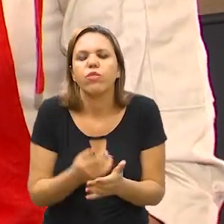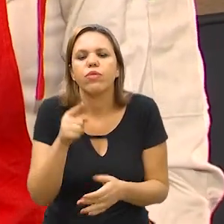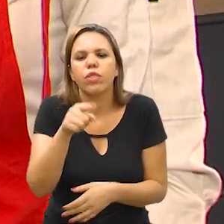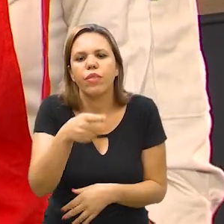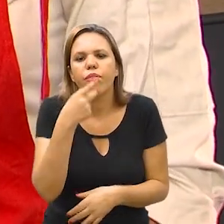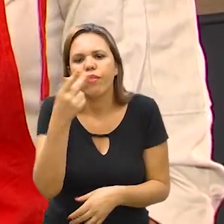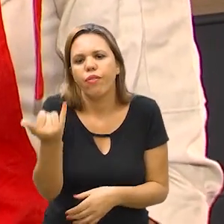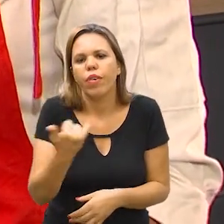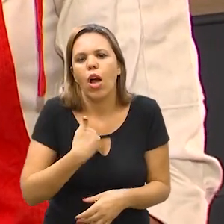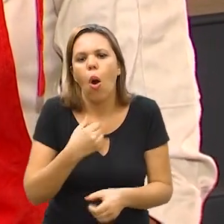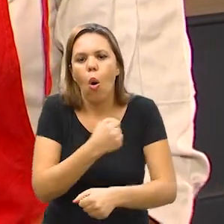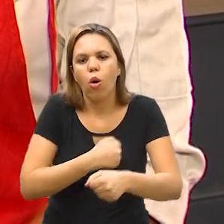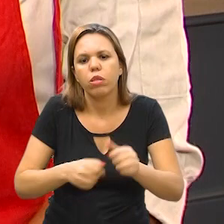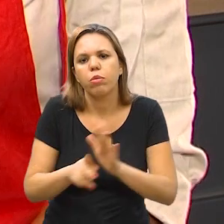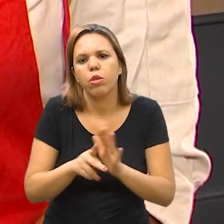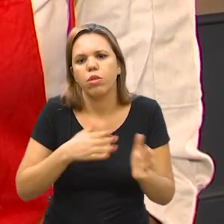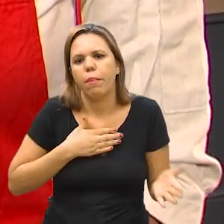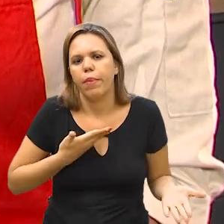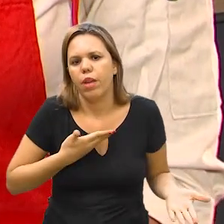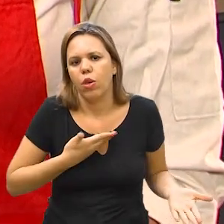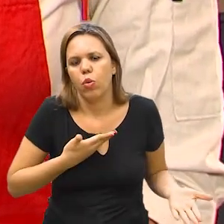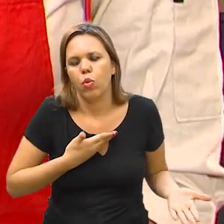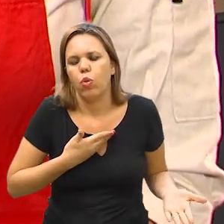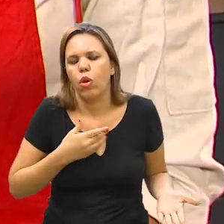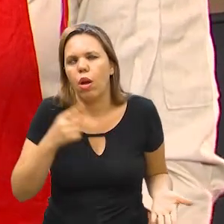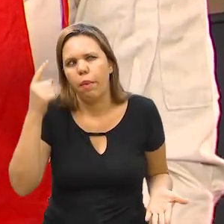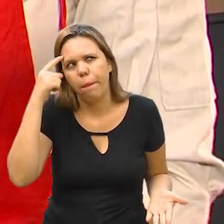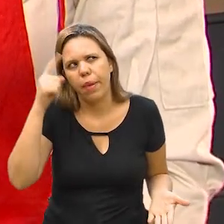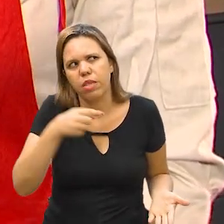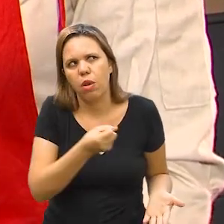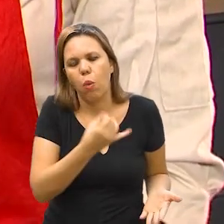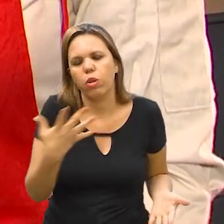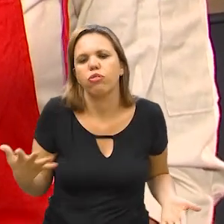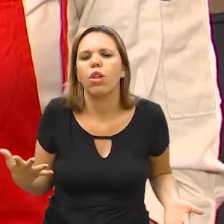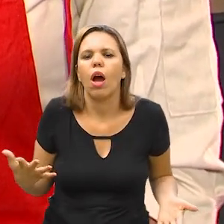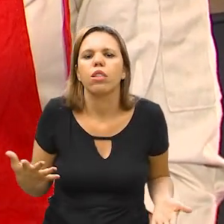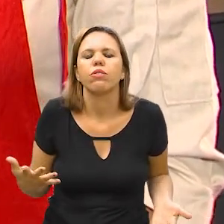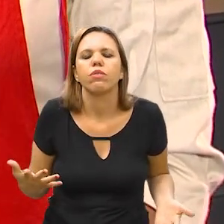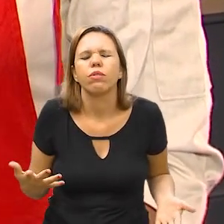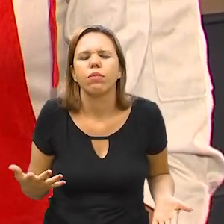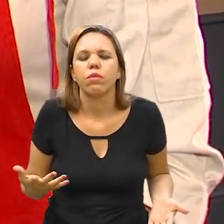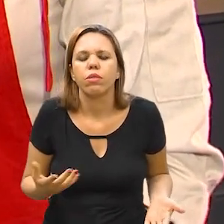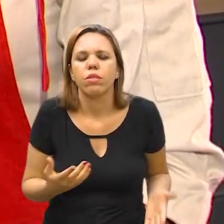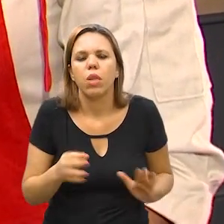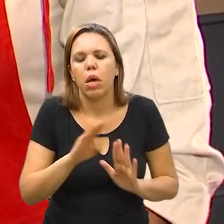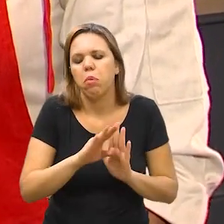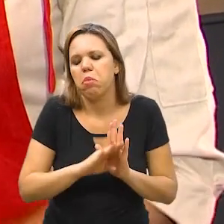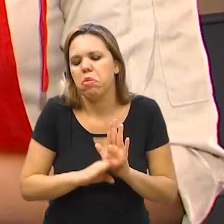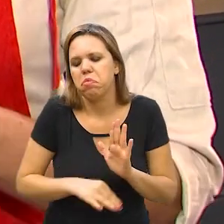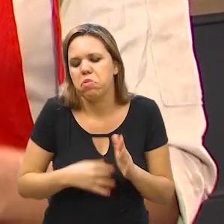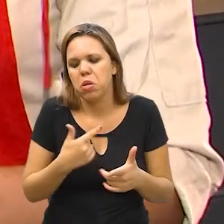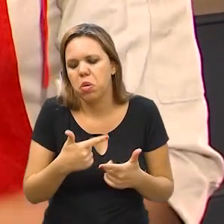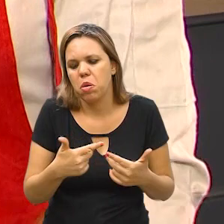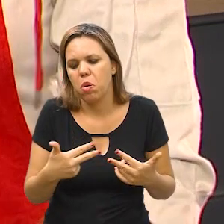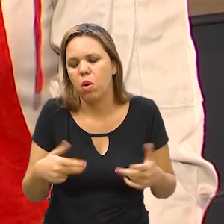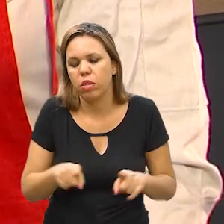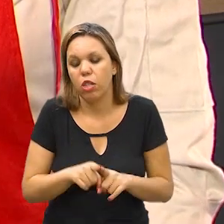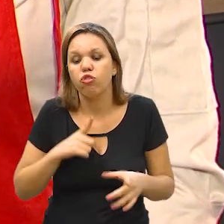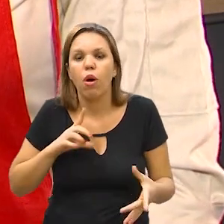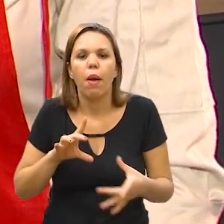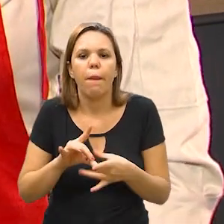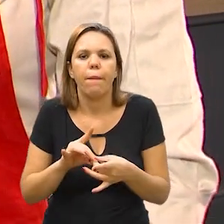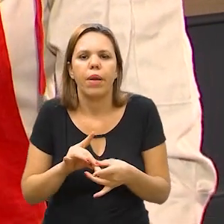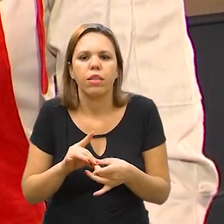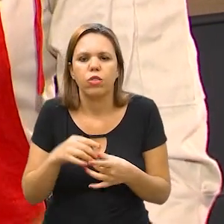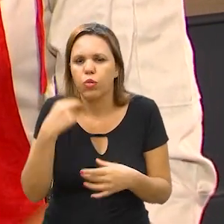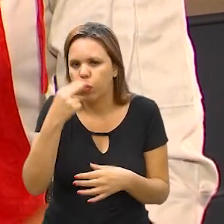disse, olha, eu cozinhava para os meus amigos. Sim. Mas aí você tem que pensar em quantidade, numa série de questões. Eu tive uma parceria muito legal